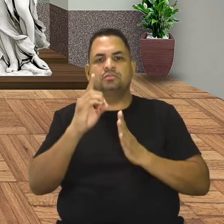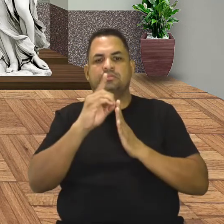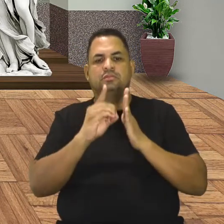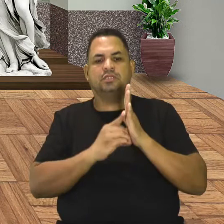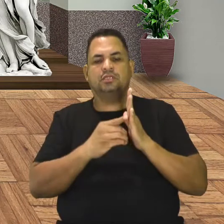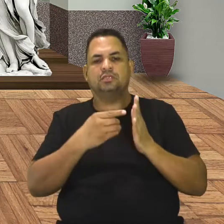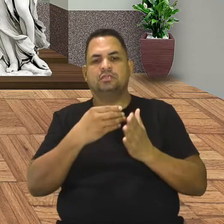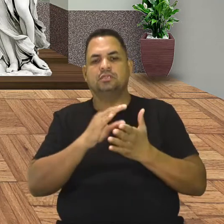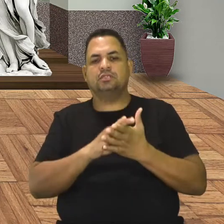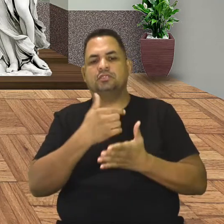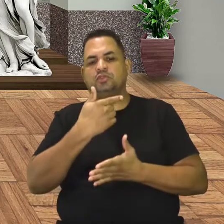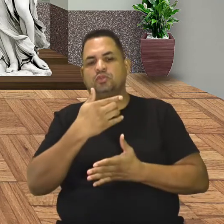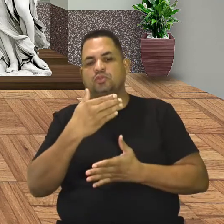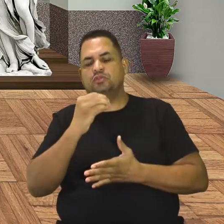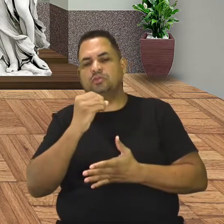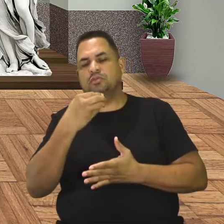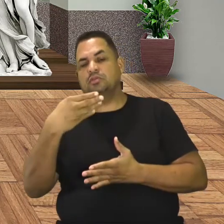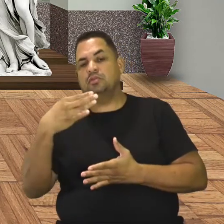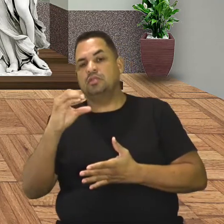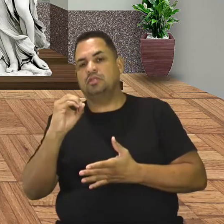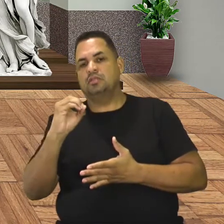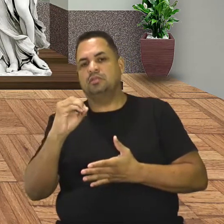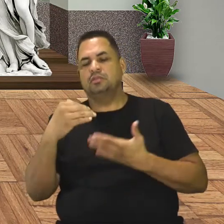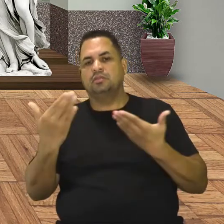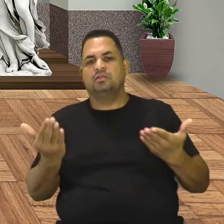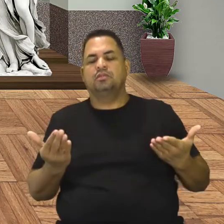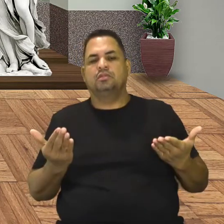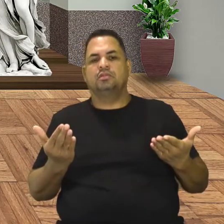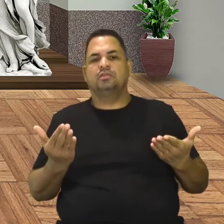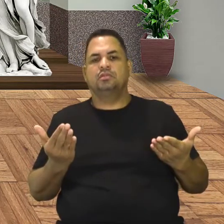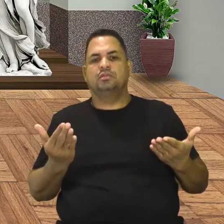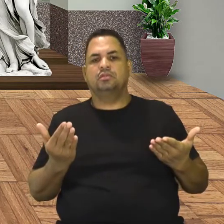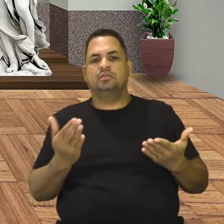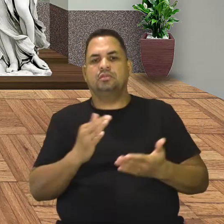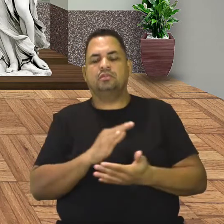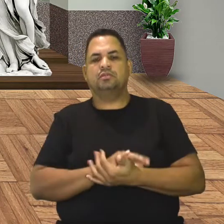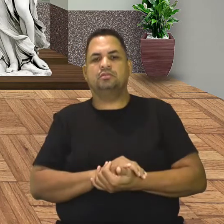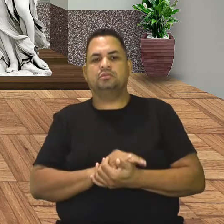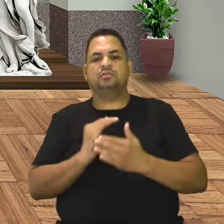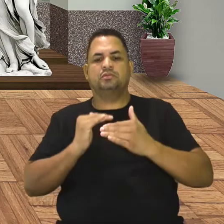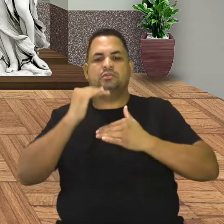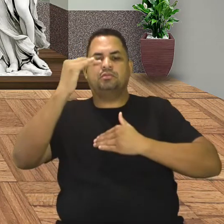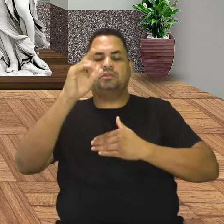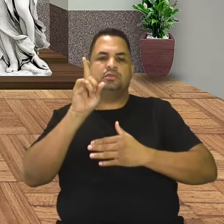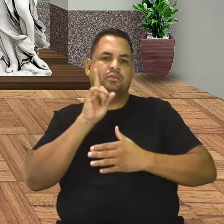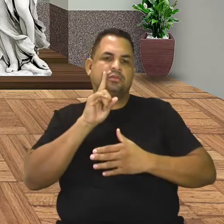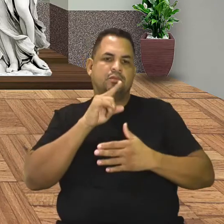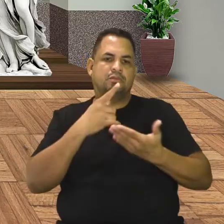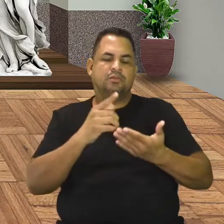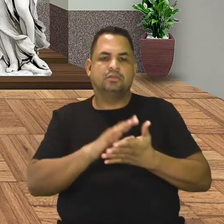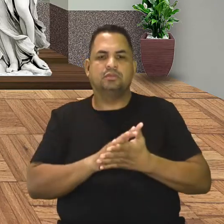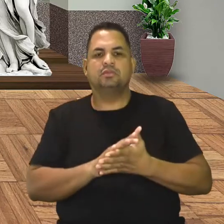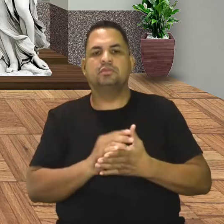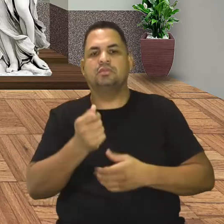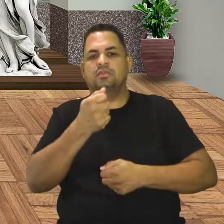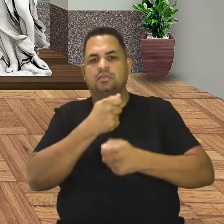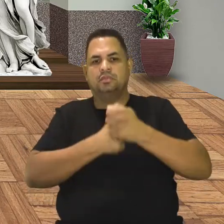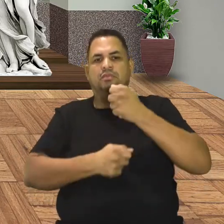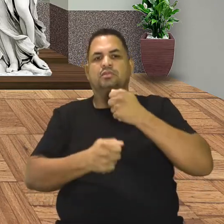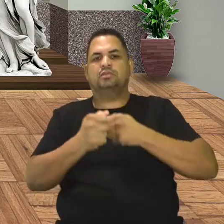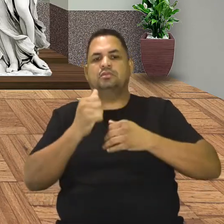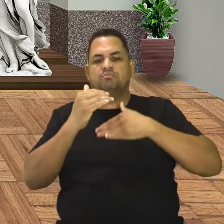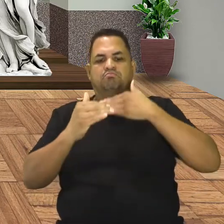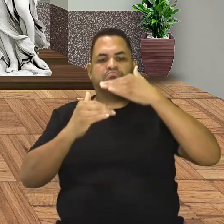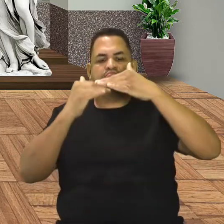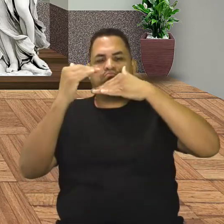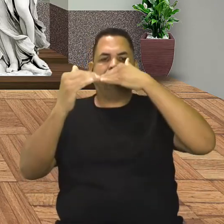de 40. Outros dizem que não está muito longe, não, de ela ultrapassar os Estados Unidos. Então, ela está numa economia